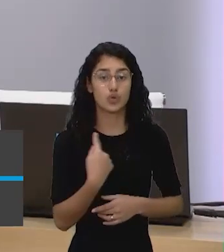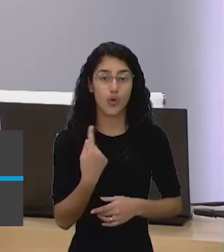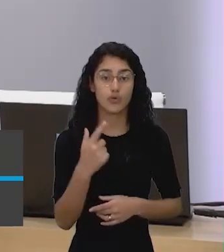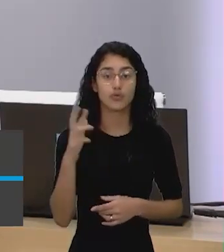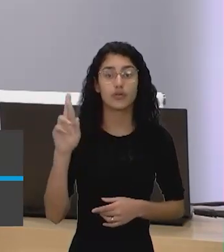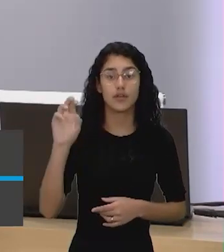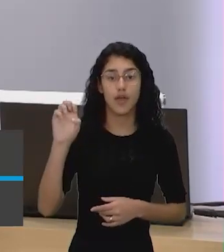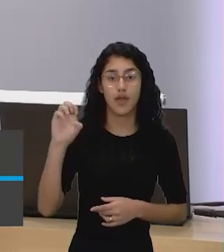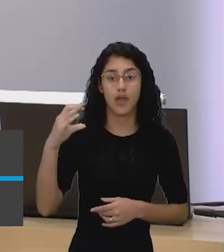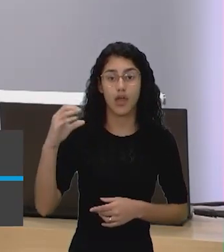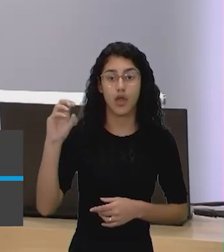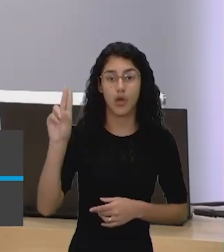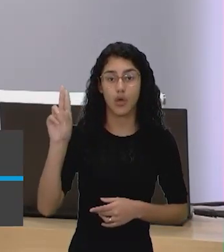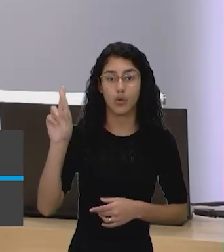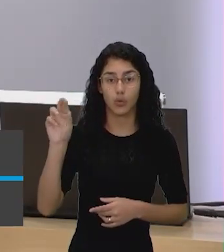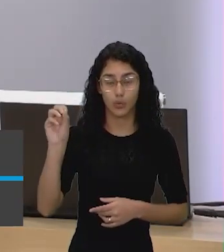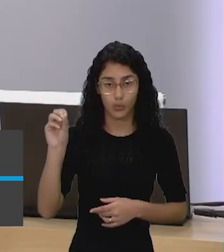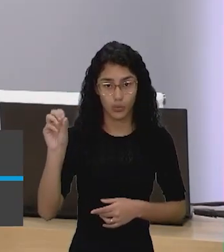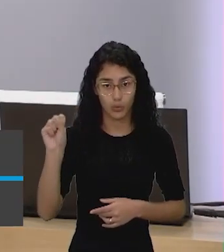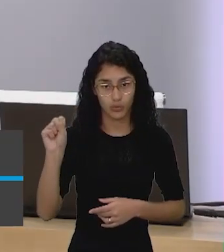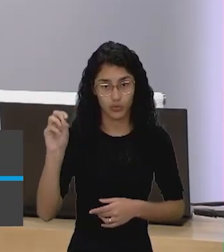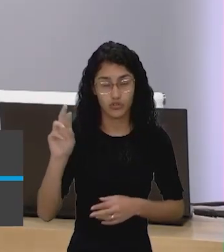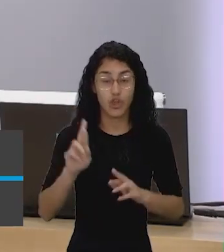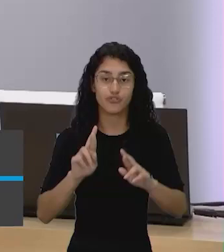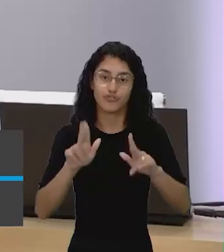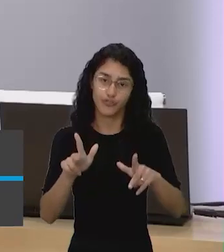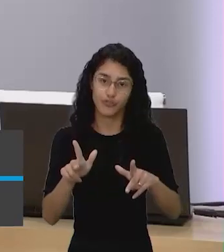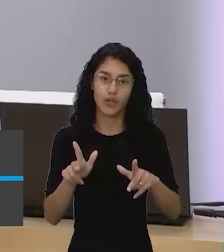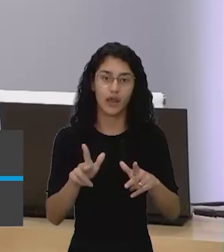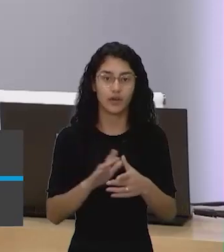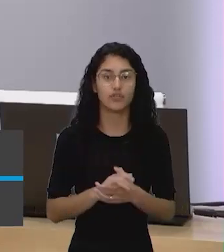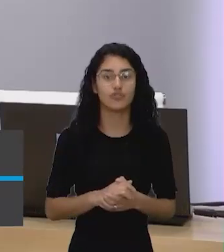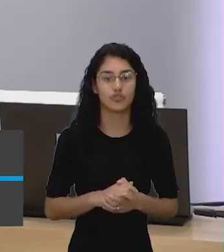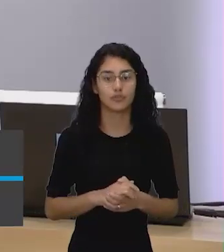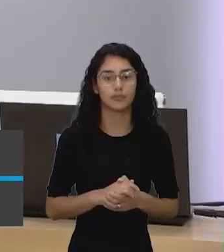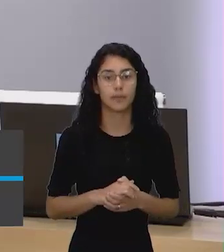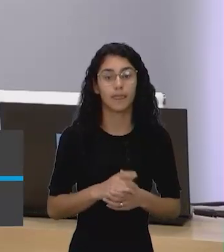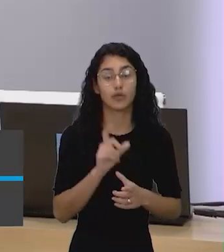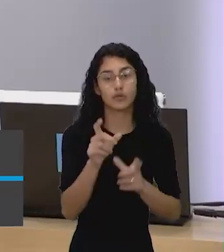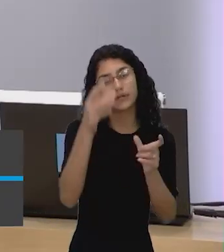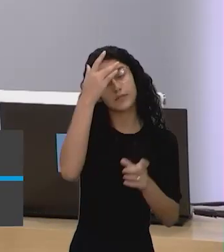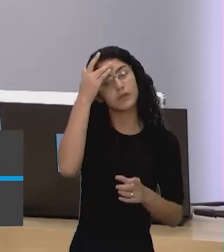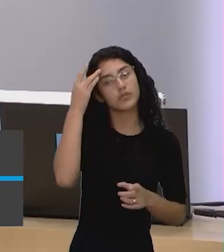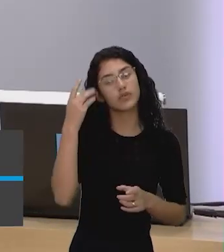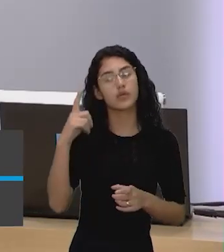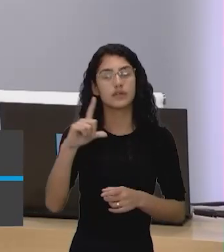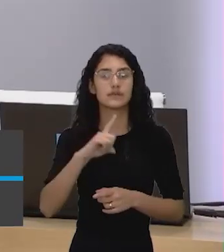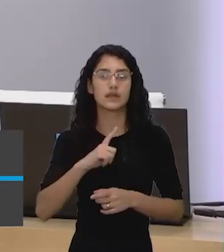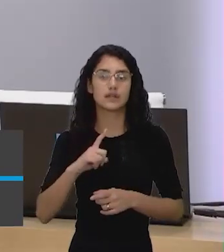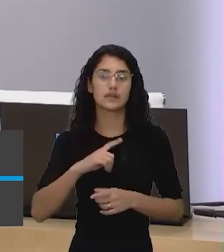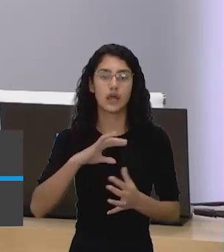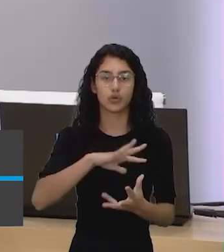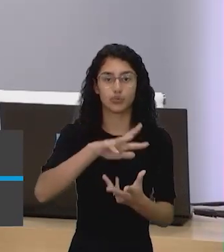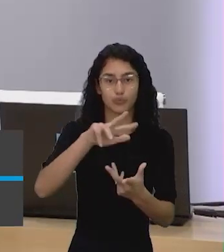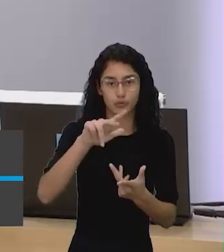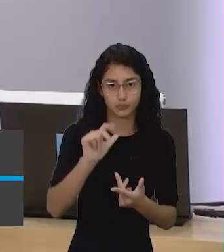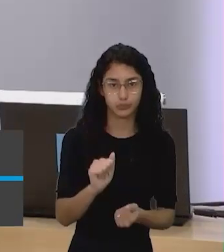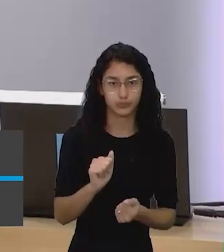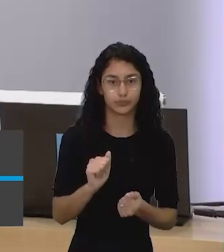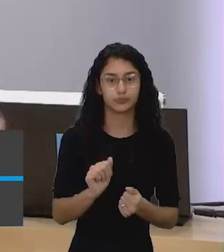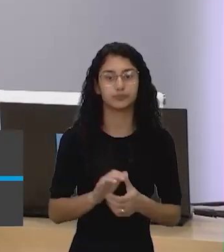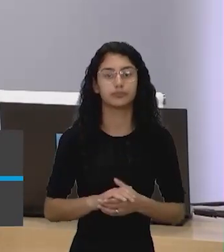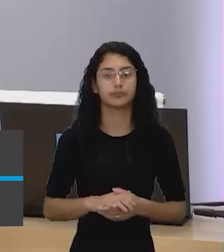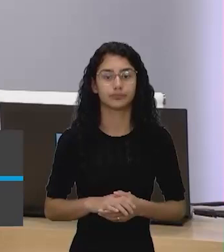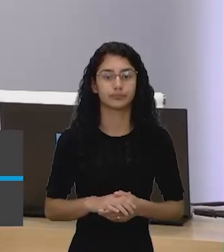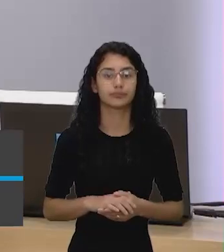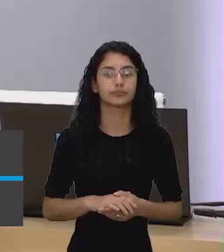maneira com que a gente se relaciona com isso, vai ser muito diferente com as relações que as outras pessoas vão ter em outros lugares do mundo, com outros climas,